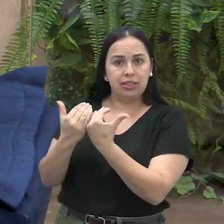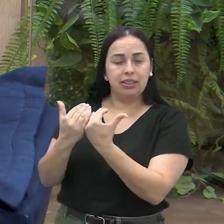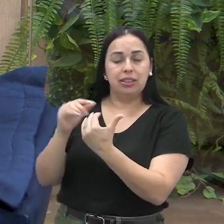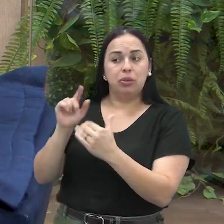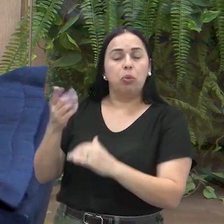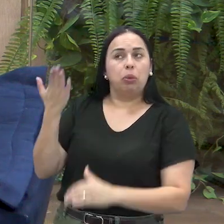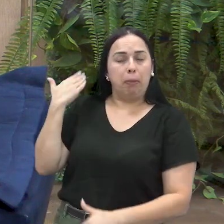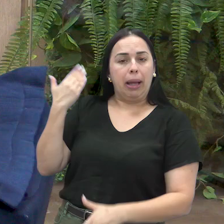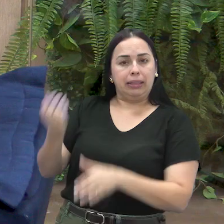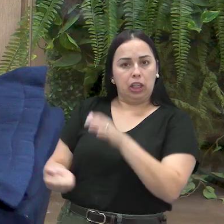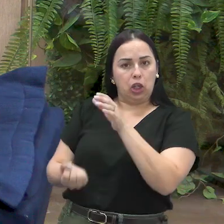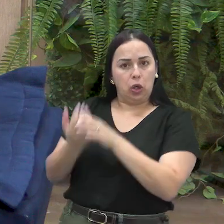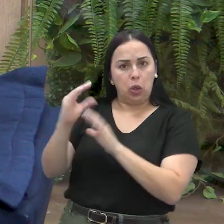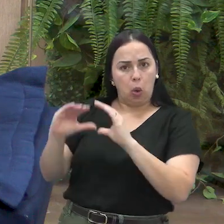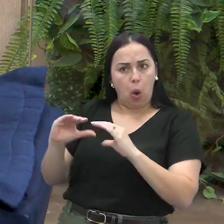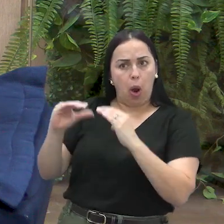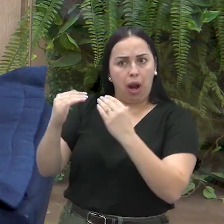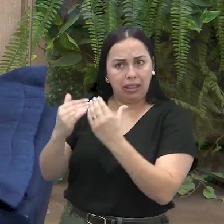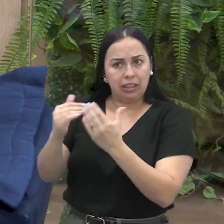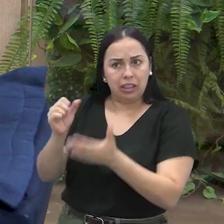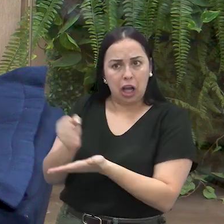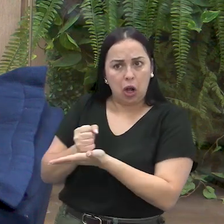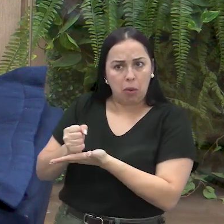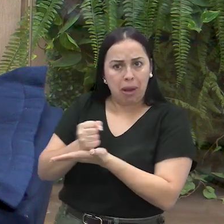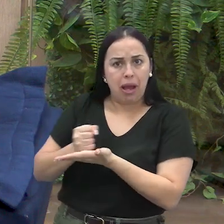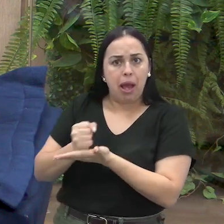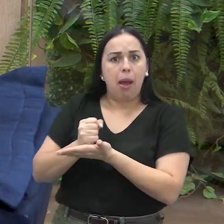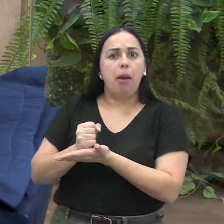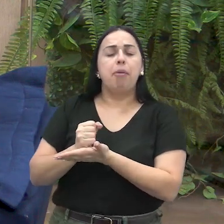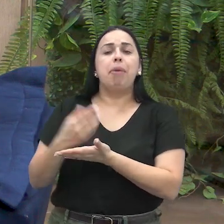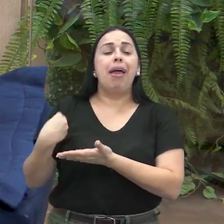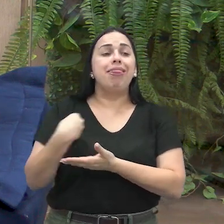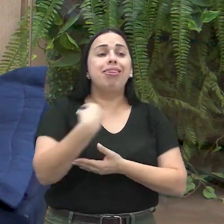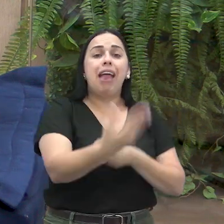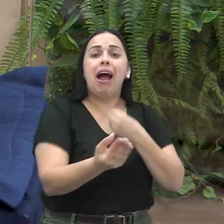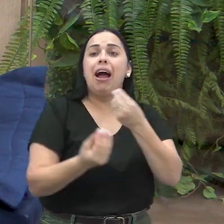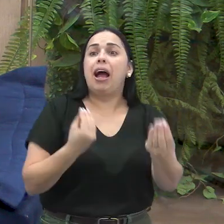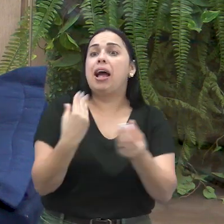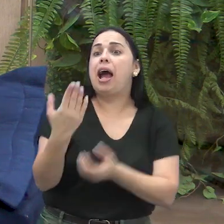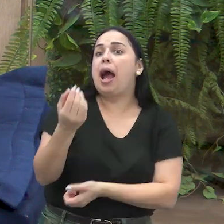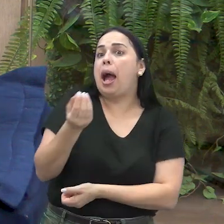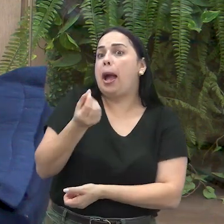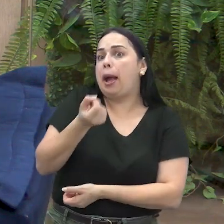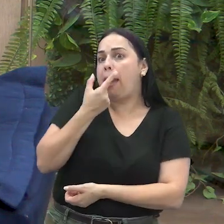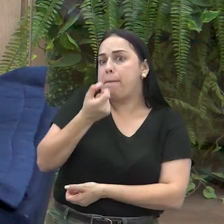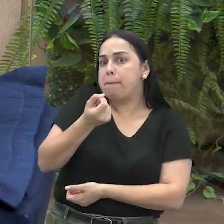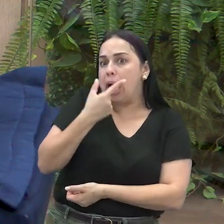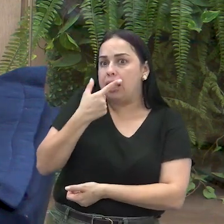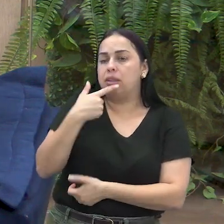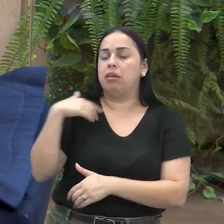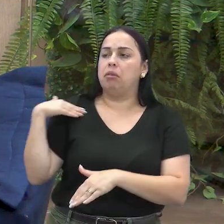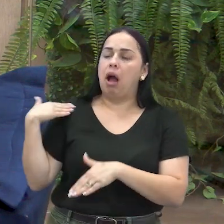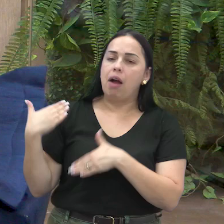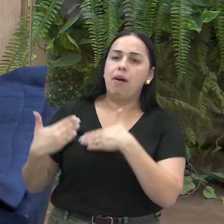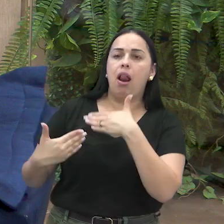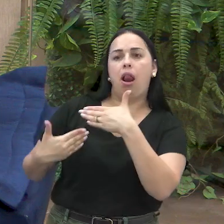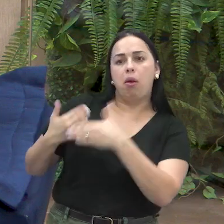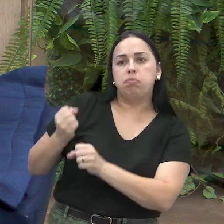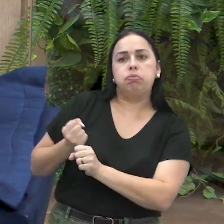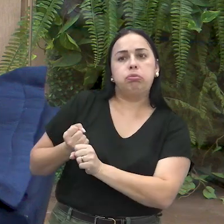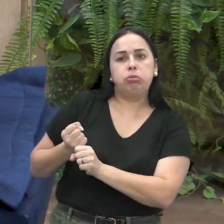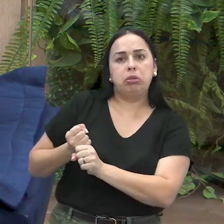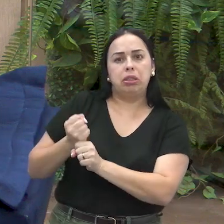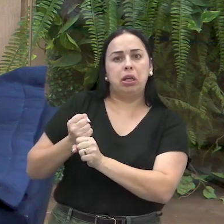Quando surge a farmácia comunitária, surge um trabalho para atender com entrega de medicamentos. E vai passando